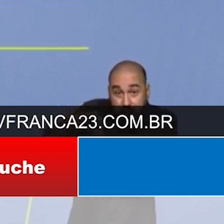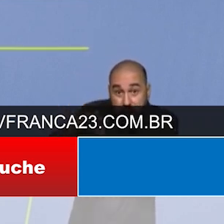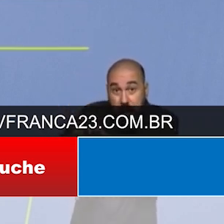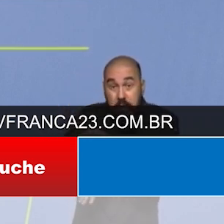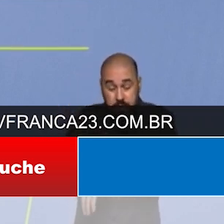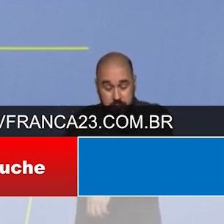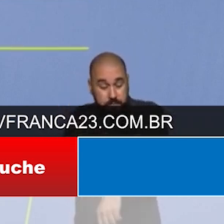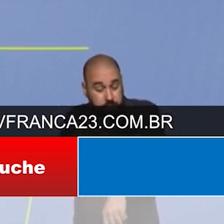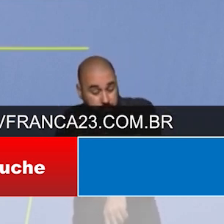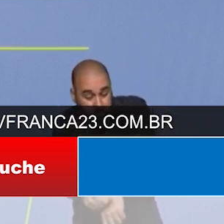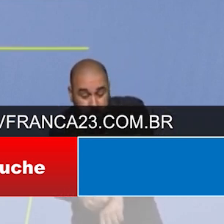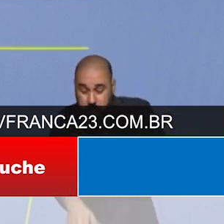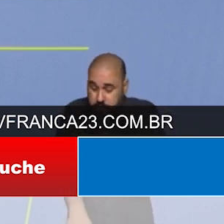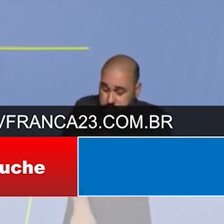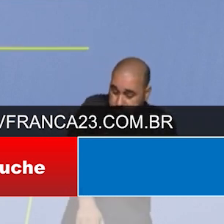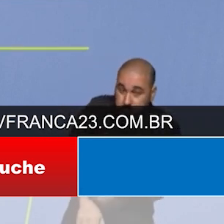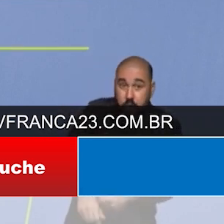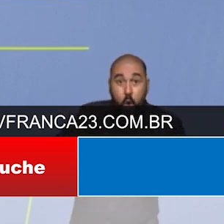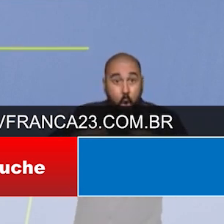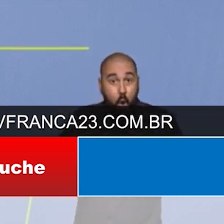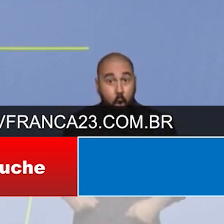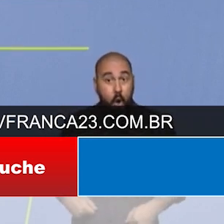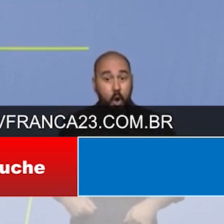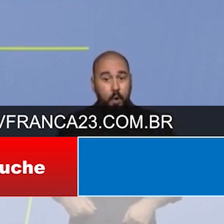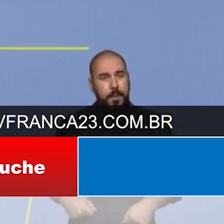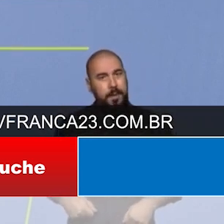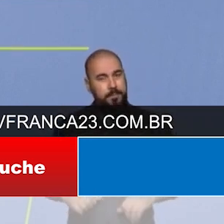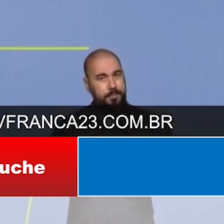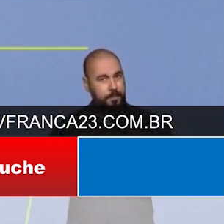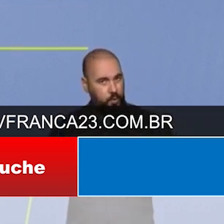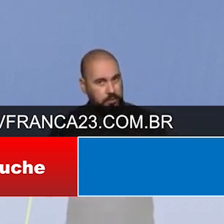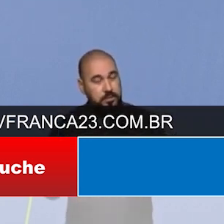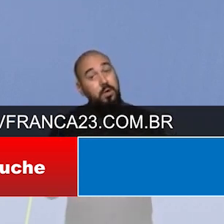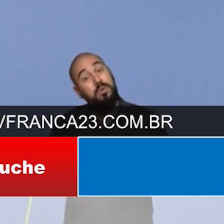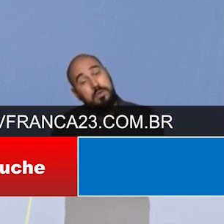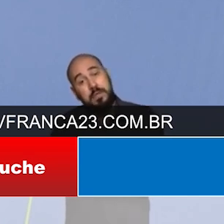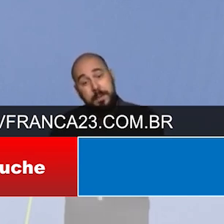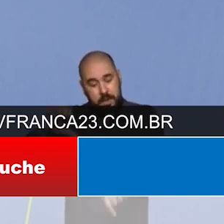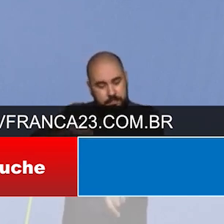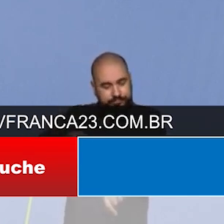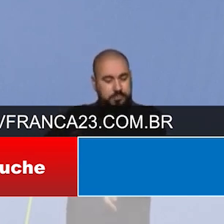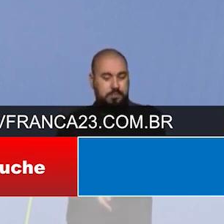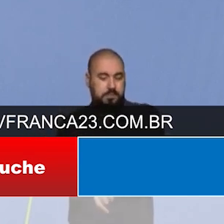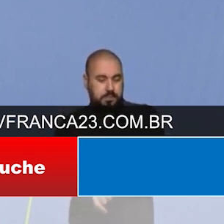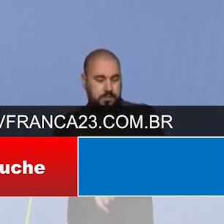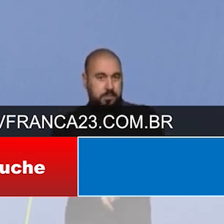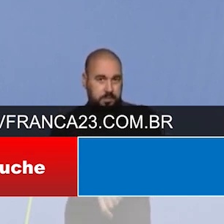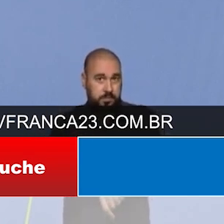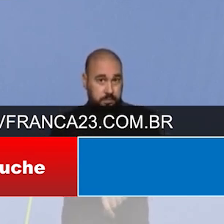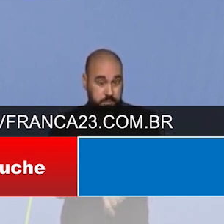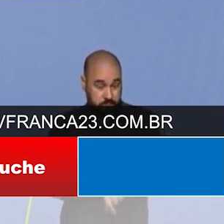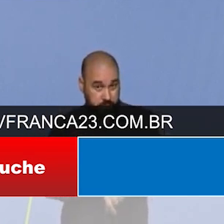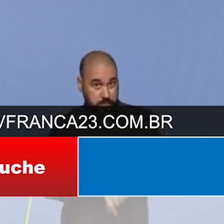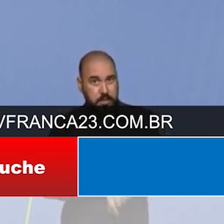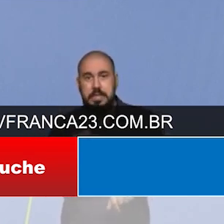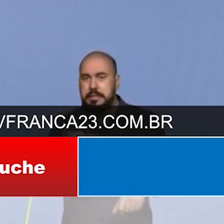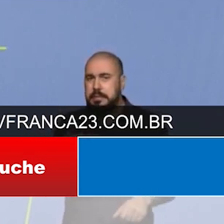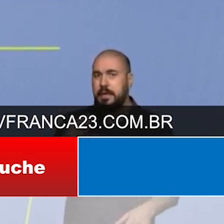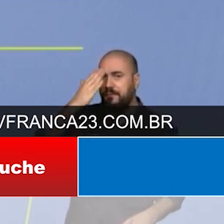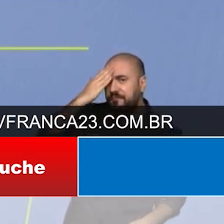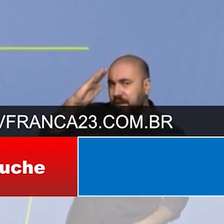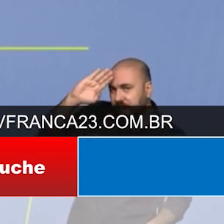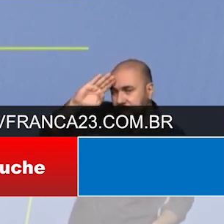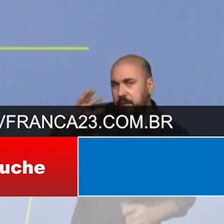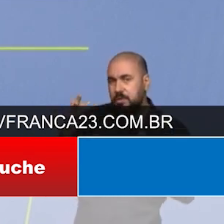usem roupas que cubram a maior parte do corpo, além de repelentes. Se apresentarem sintomas da doença, como febre, dor